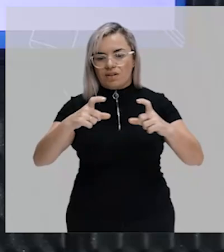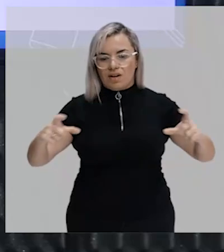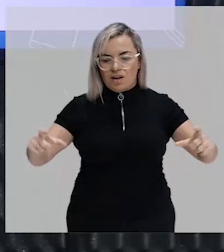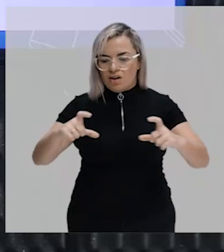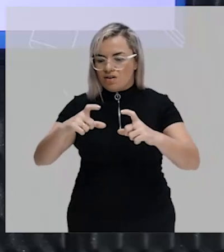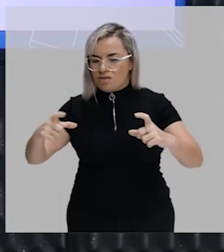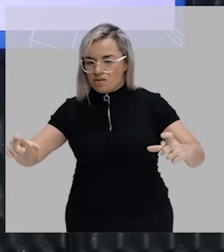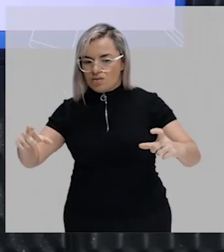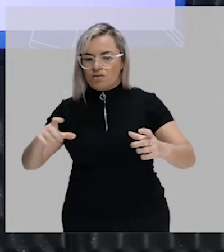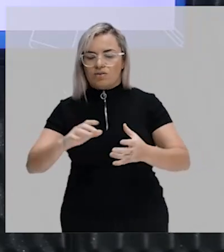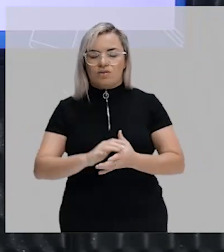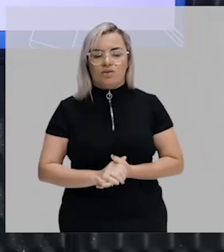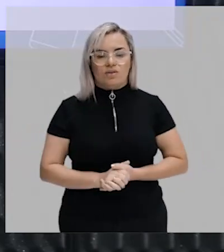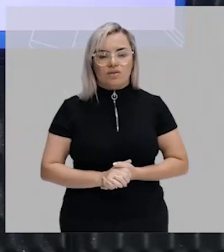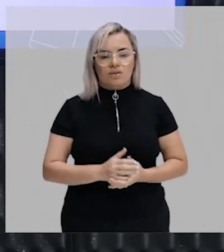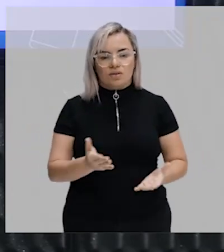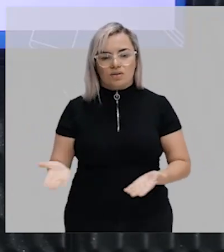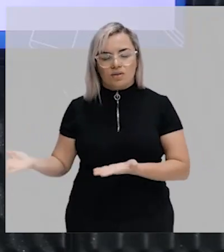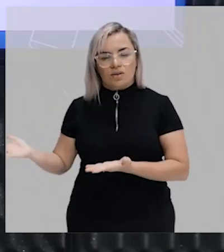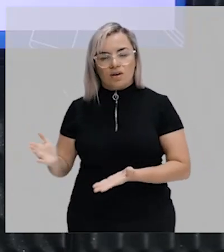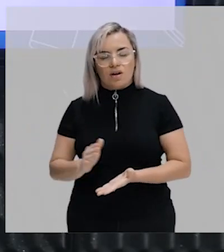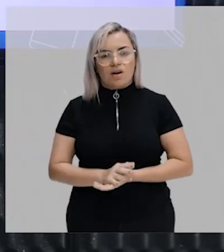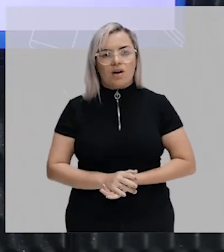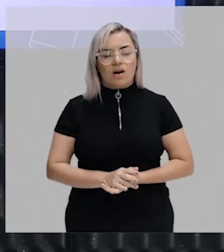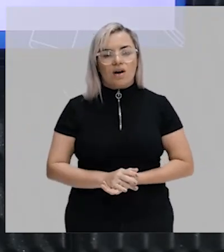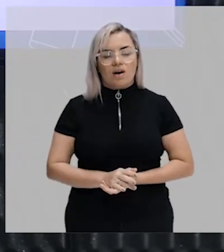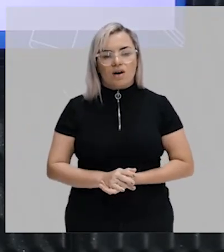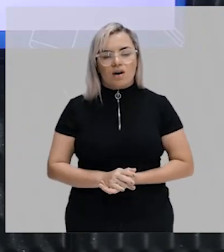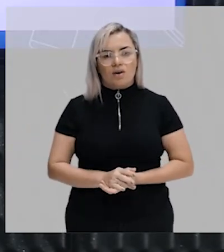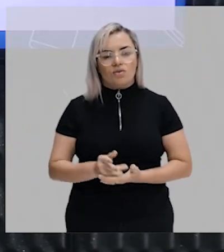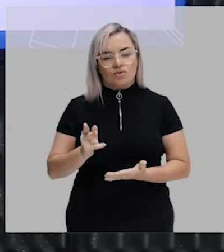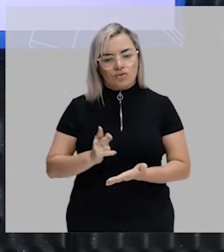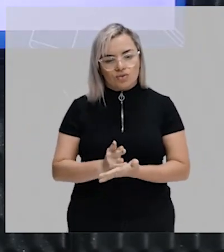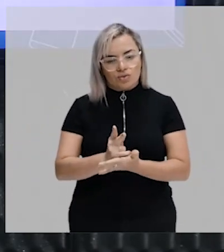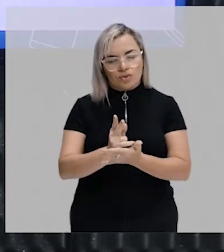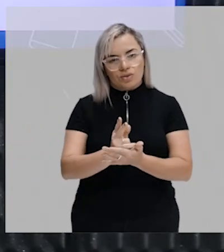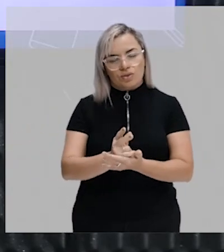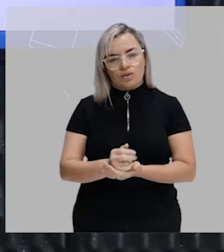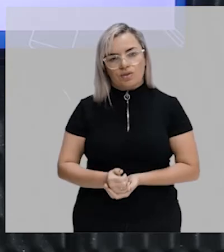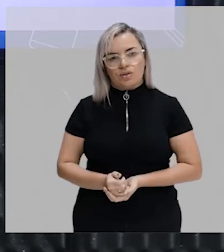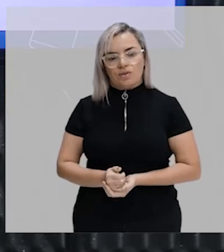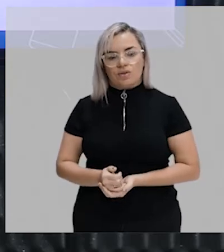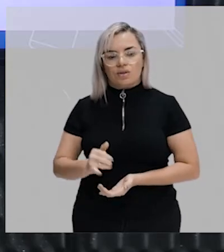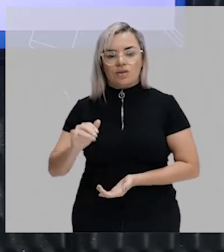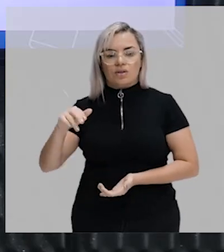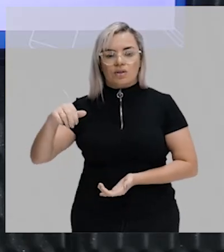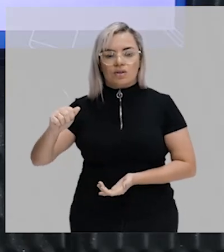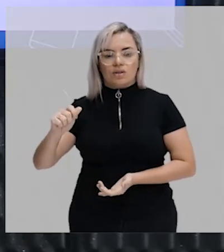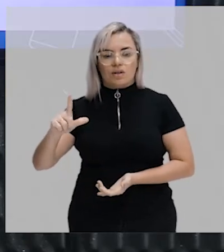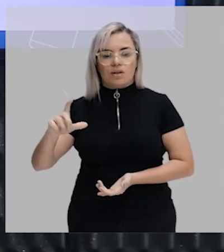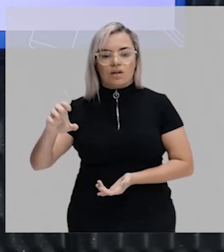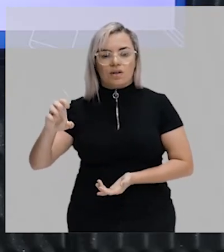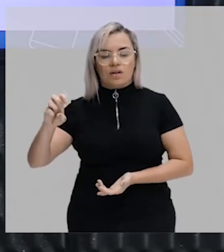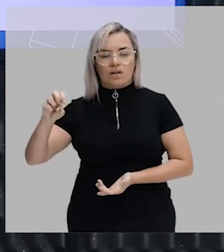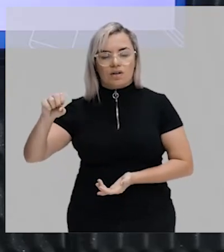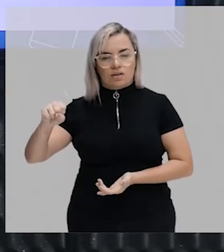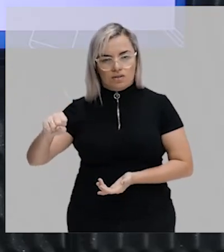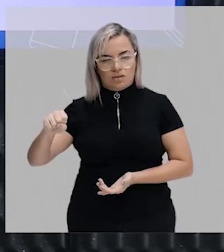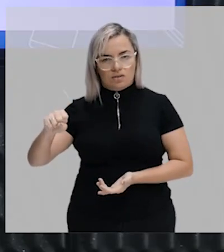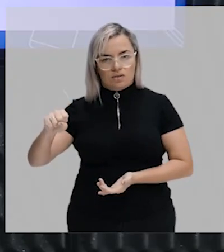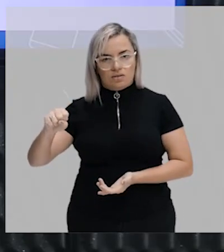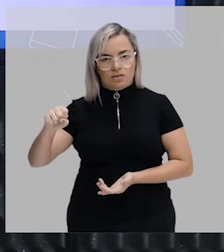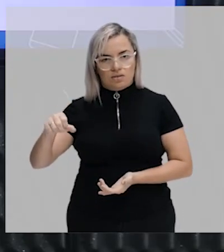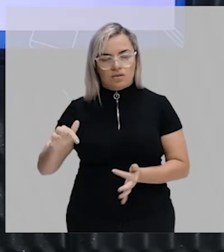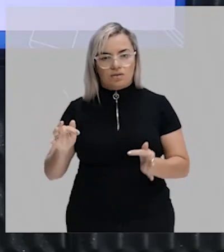Inales são as conjunções que introduzem uma oração subordinada que expressa a finalidade da ação. Né? Porque eu